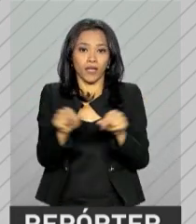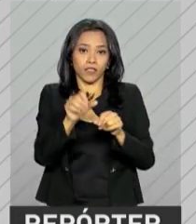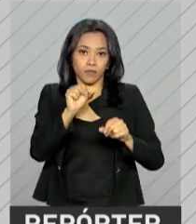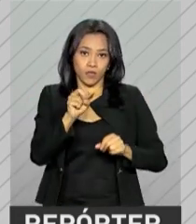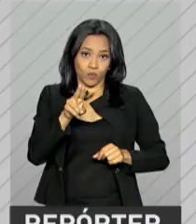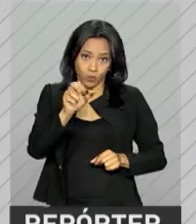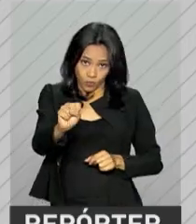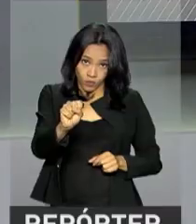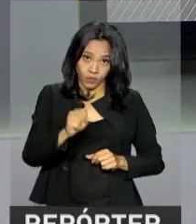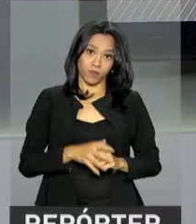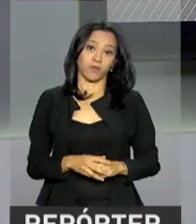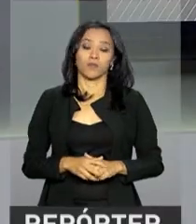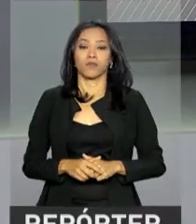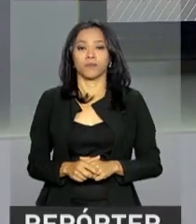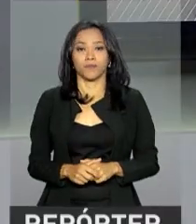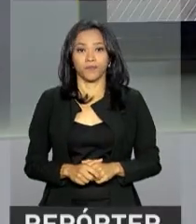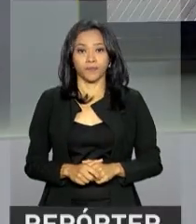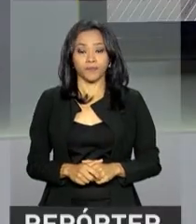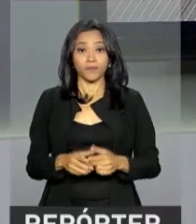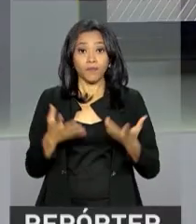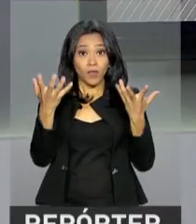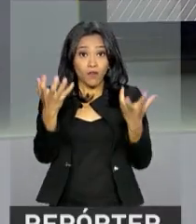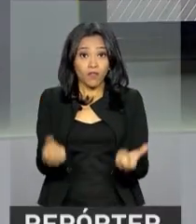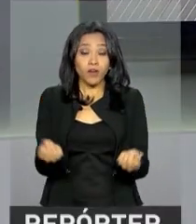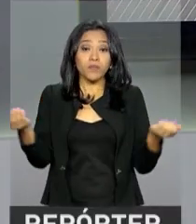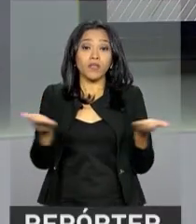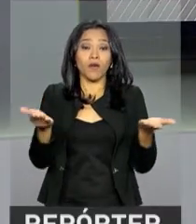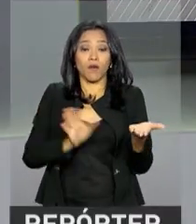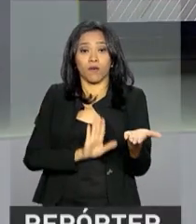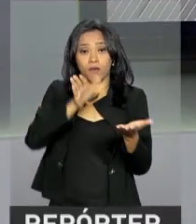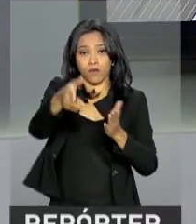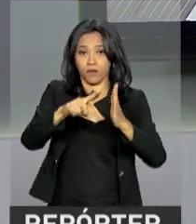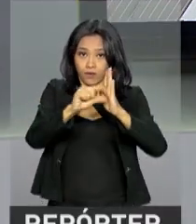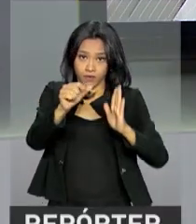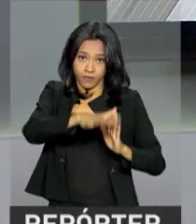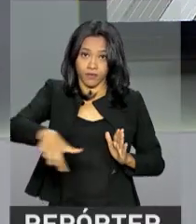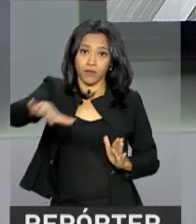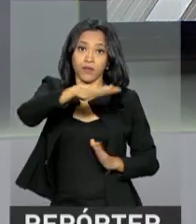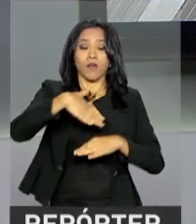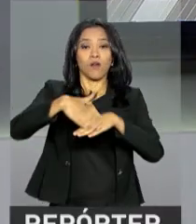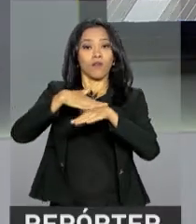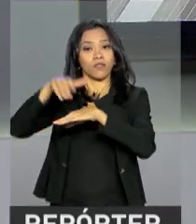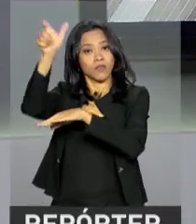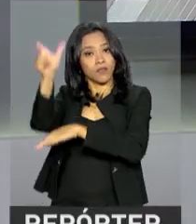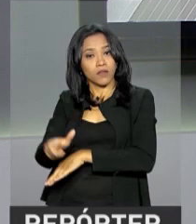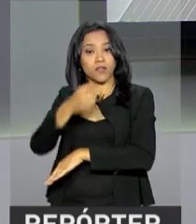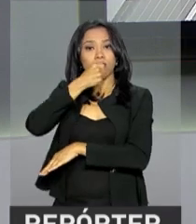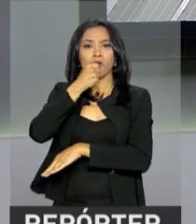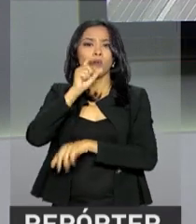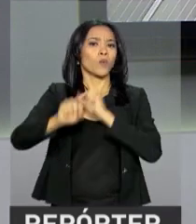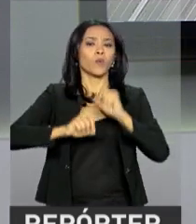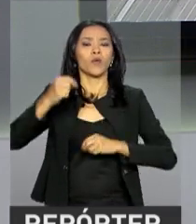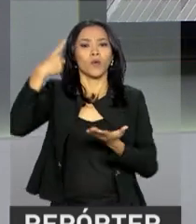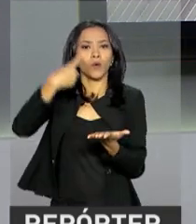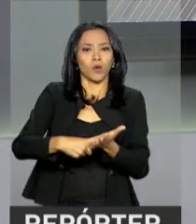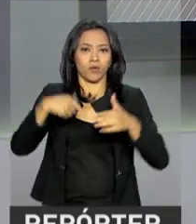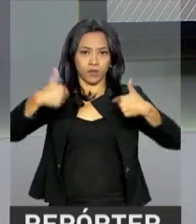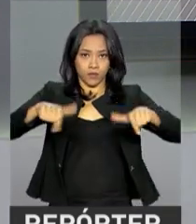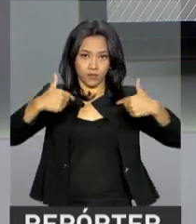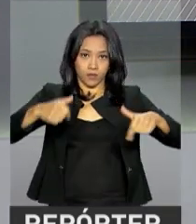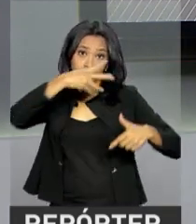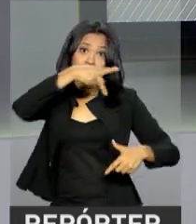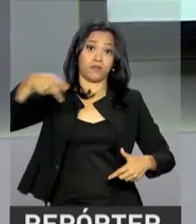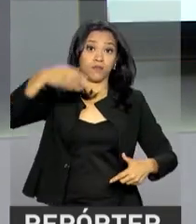saúde nós vamos agora direto ao palácio do planalto conversar com o repórter nem pereira sobre a agenda do presidente michel temer